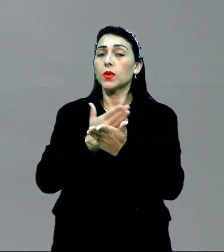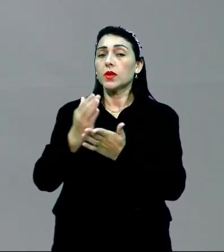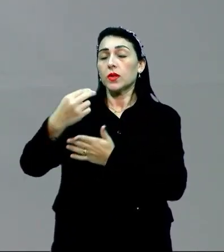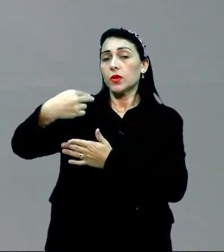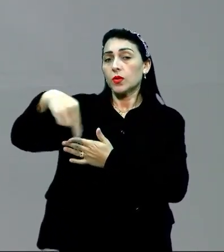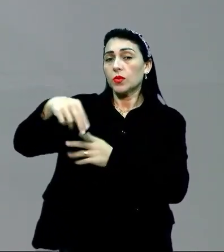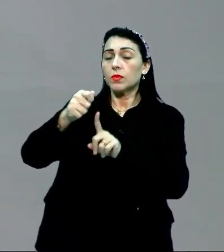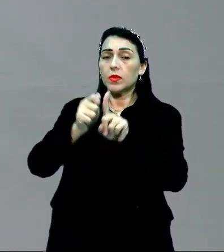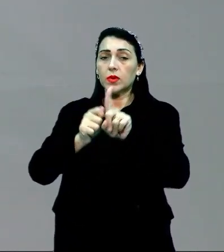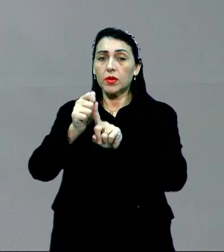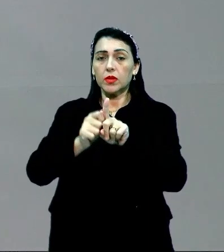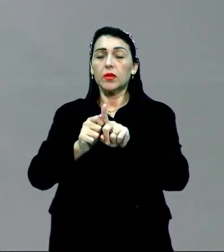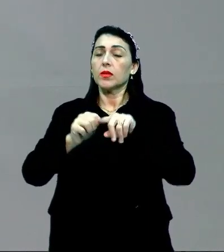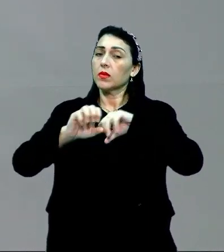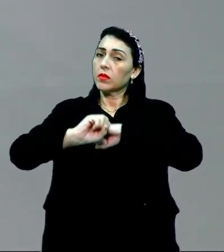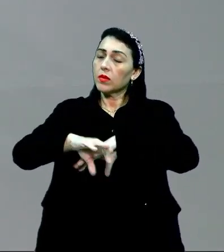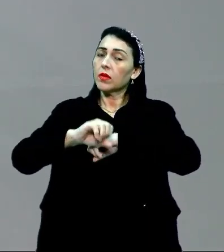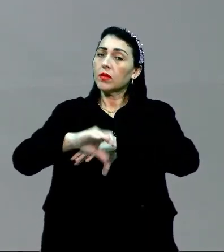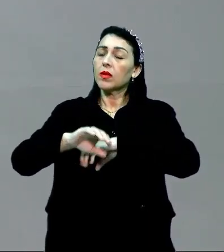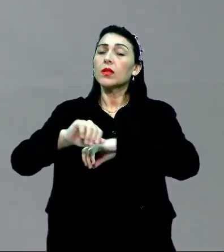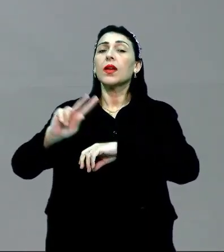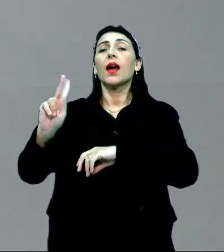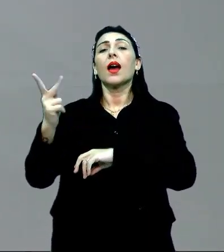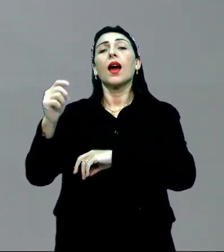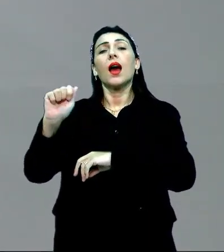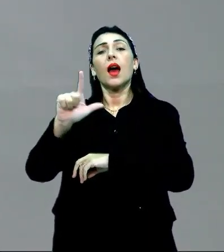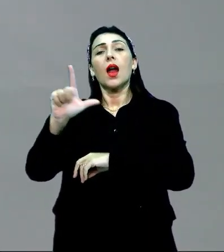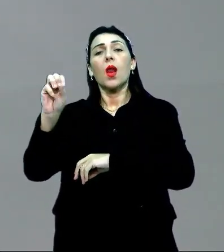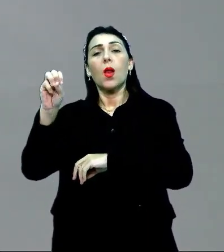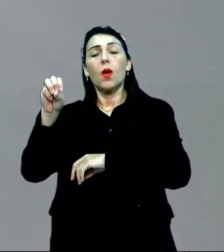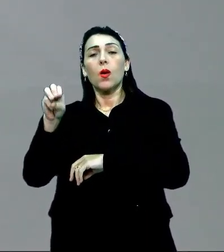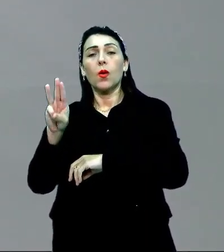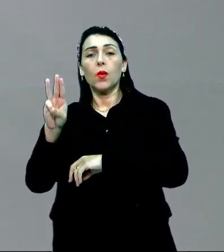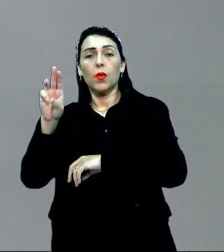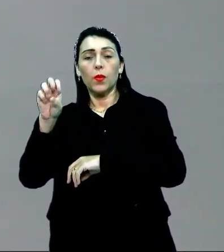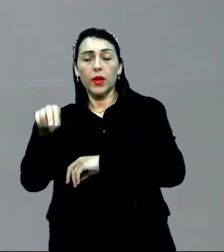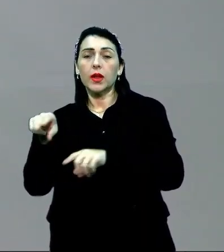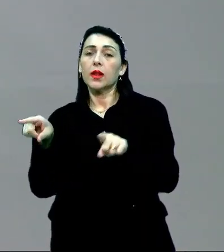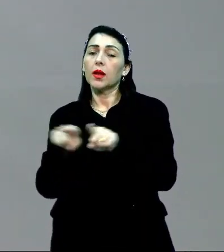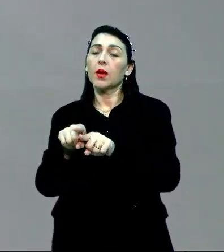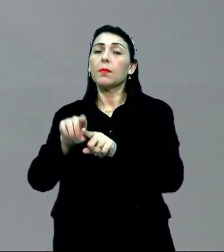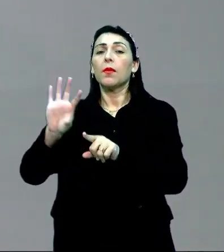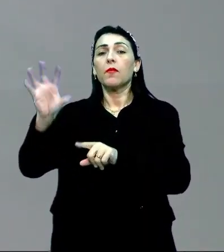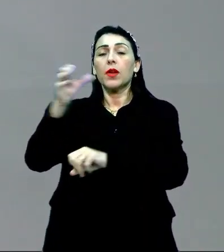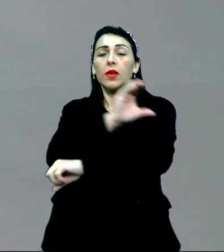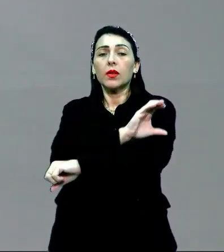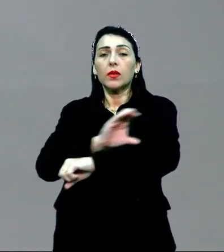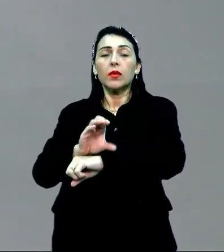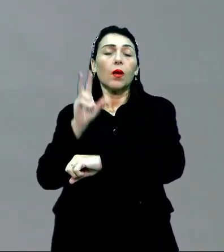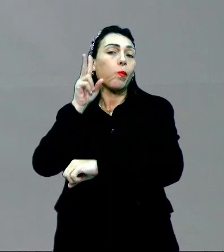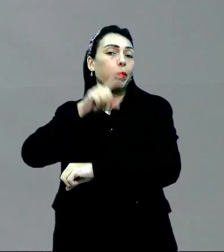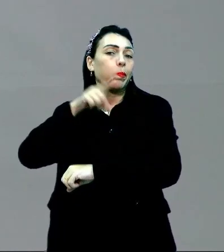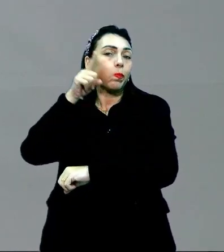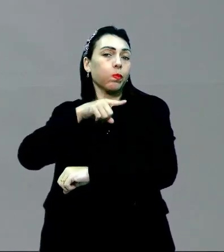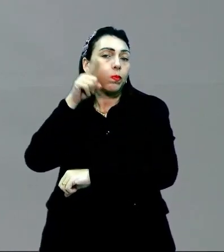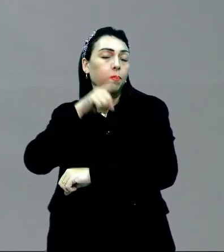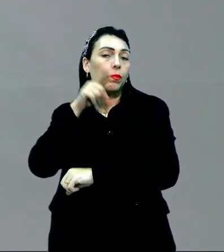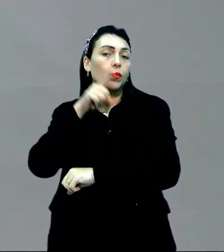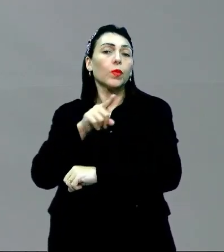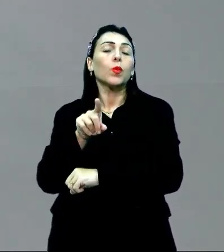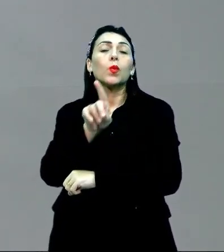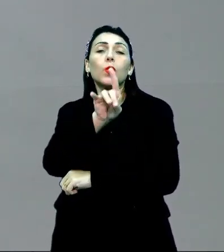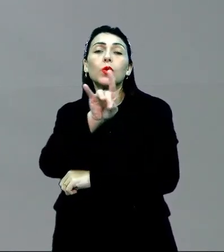é o trabalho geralmente associado com halloween né que também é uma festa aí cultural dentro dos Estados Unidos então esse